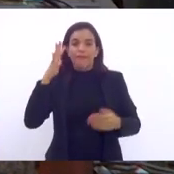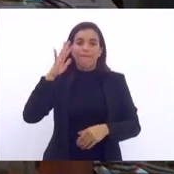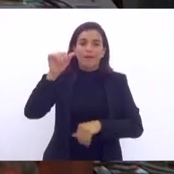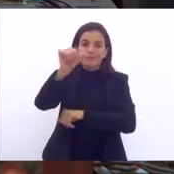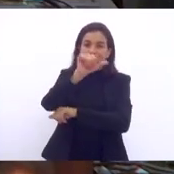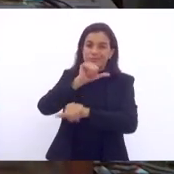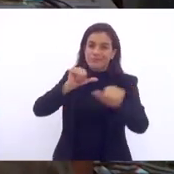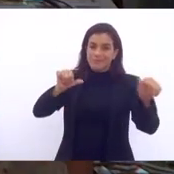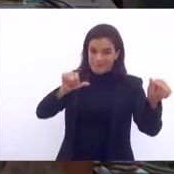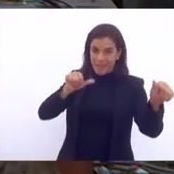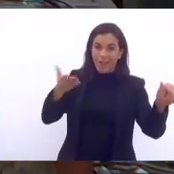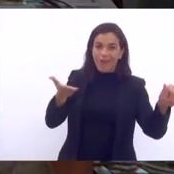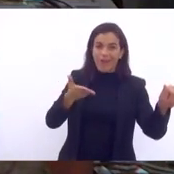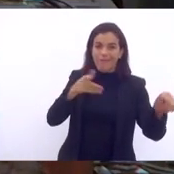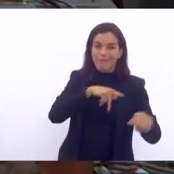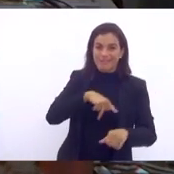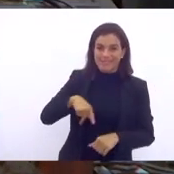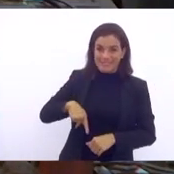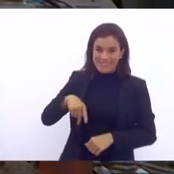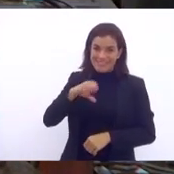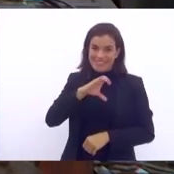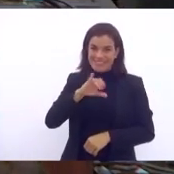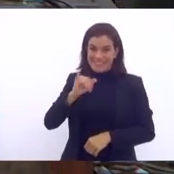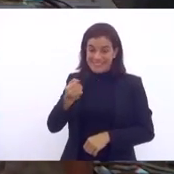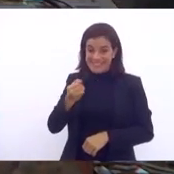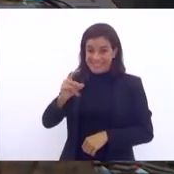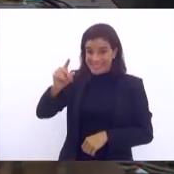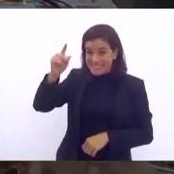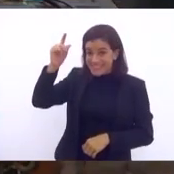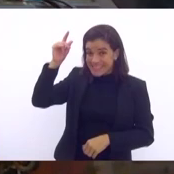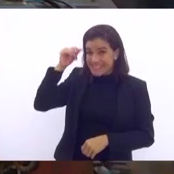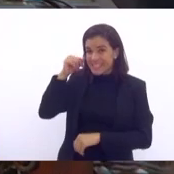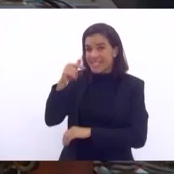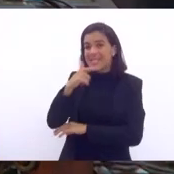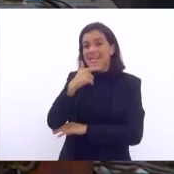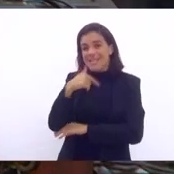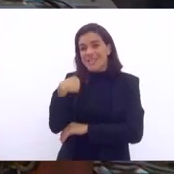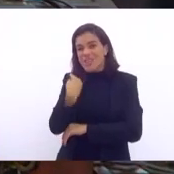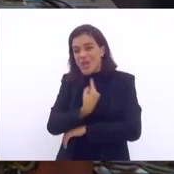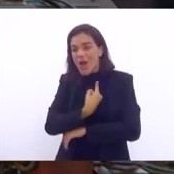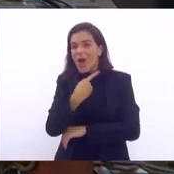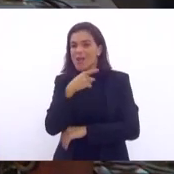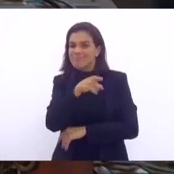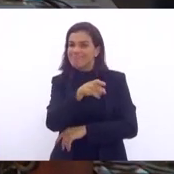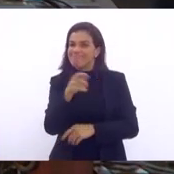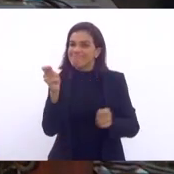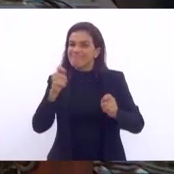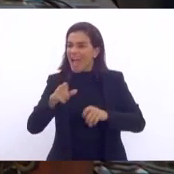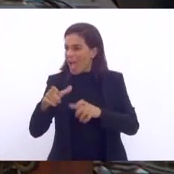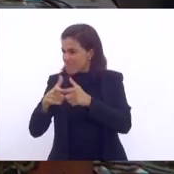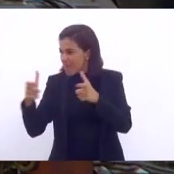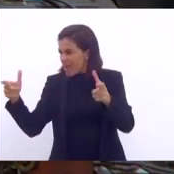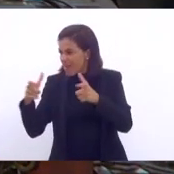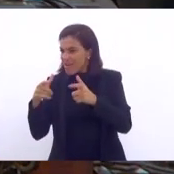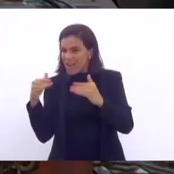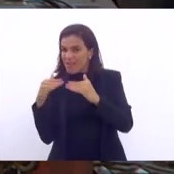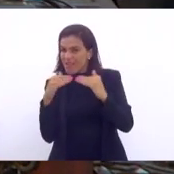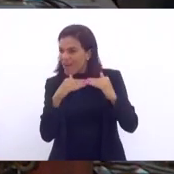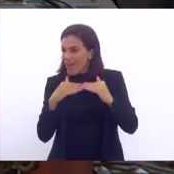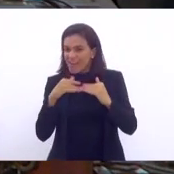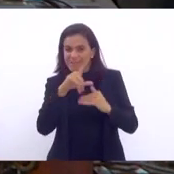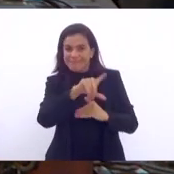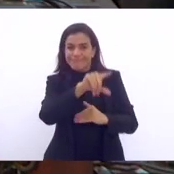naquela oportunidade nos logramos com a vontade e desejo da maioria vencedores, e eu só te pedi que você